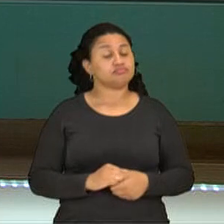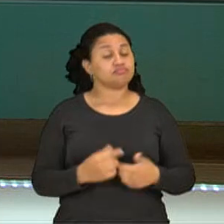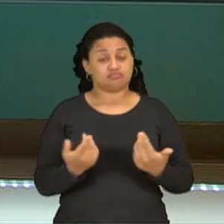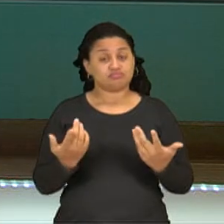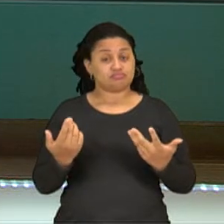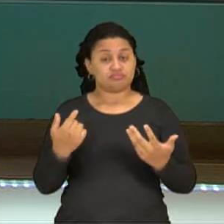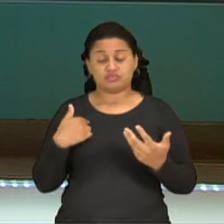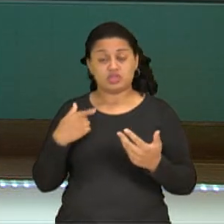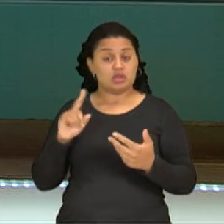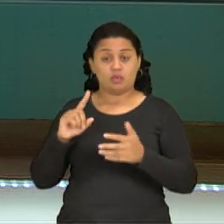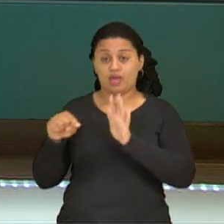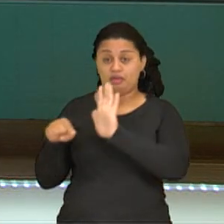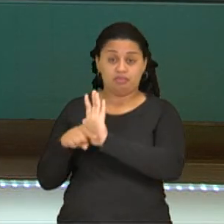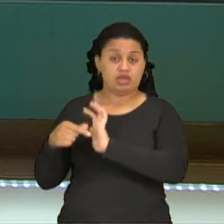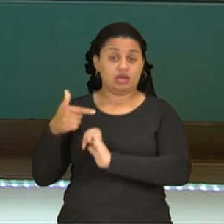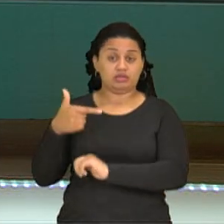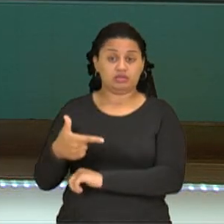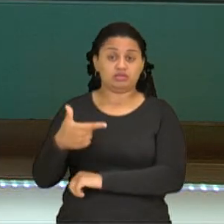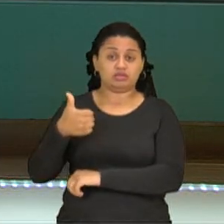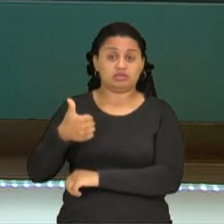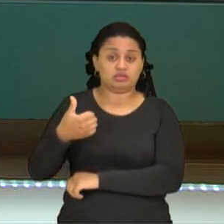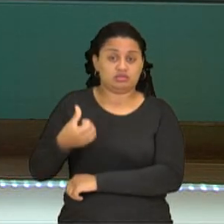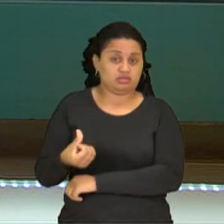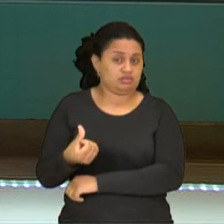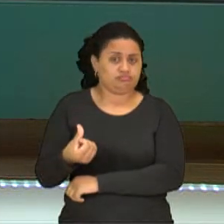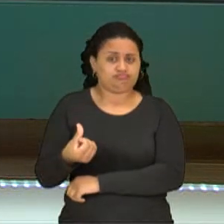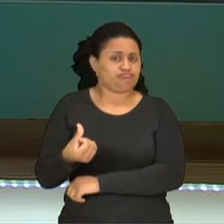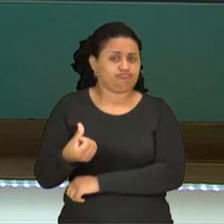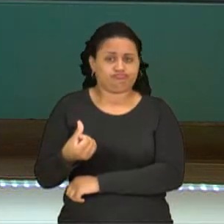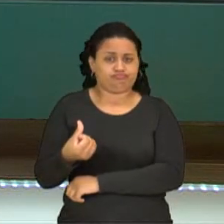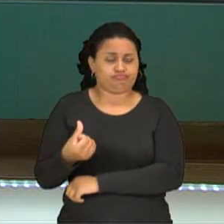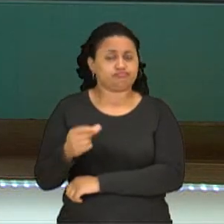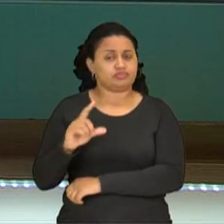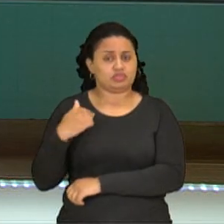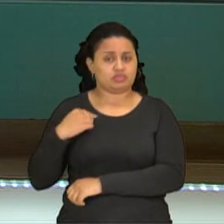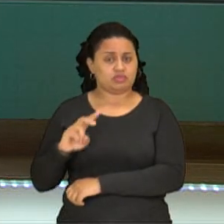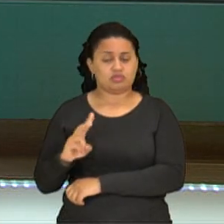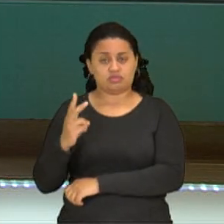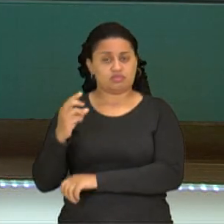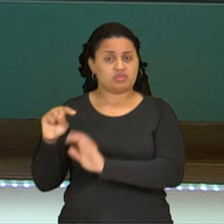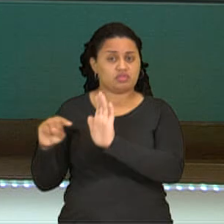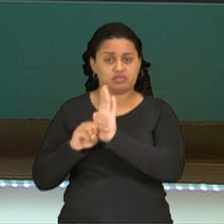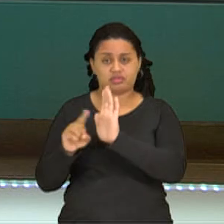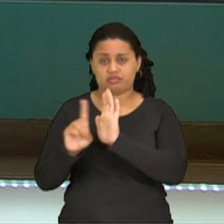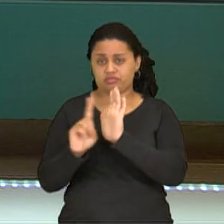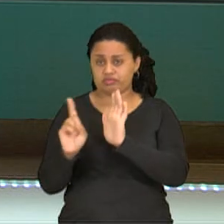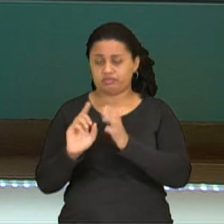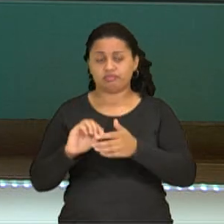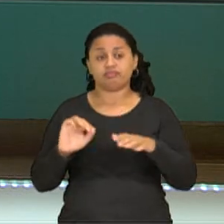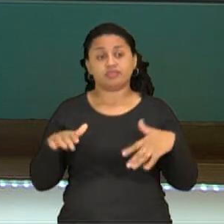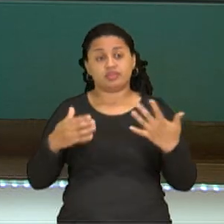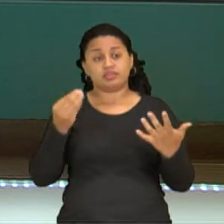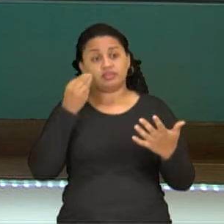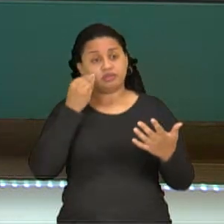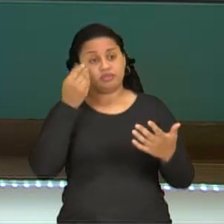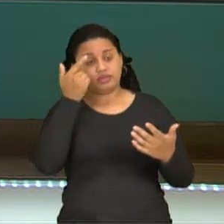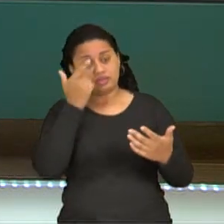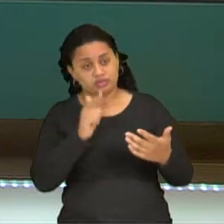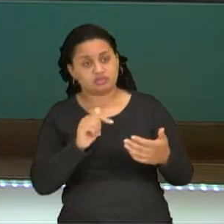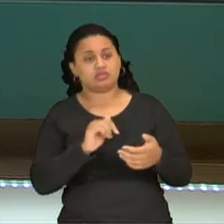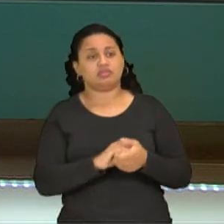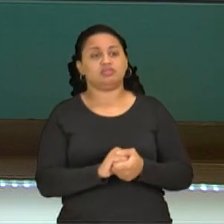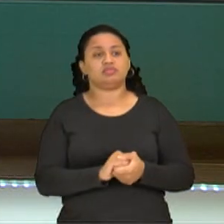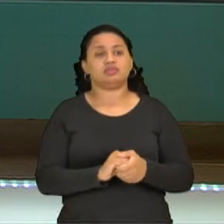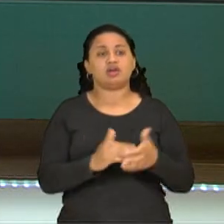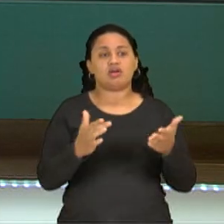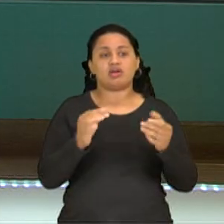o menos 216 e muito menos deu um valor negativo. Então, eu vou tentar. Vou fazer menos